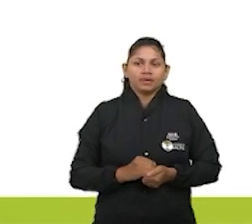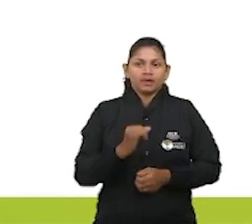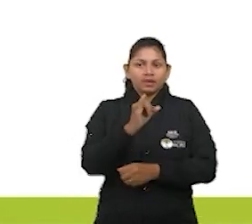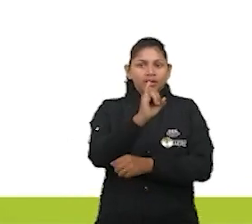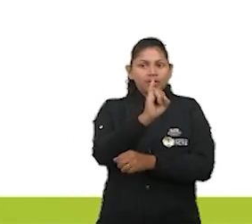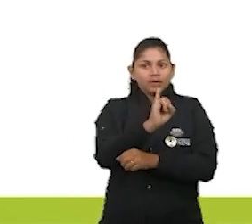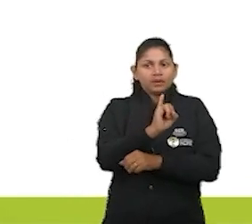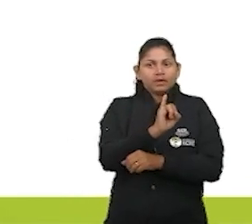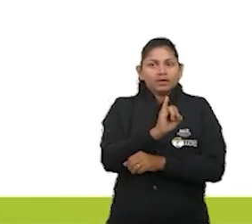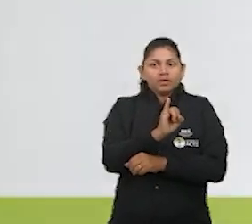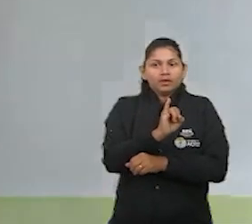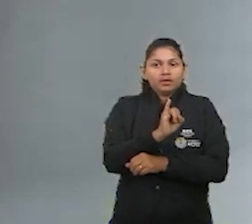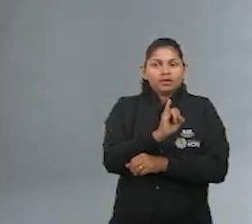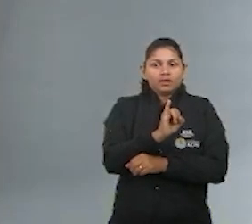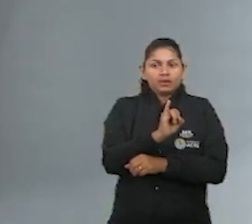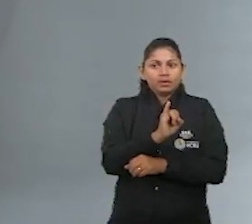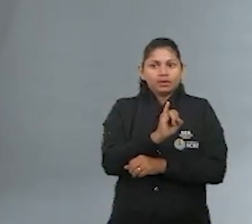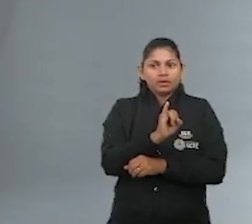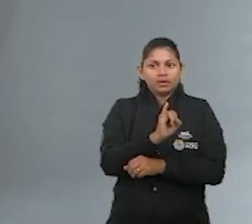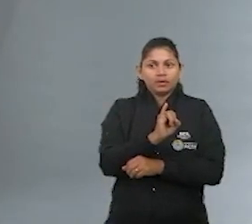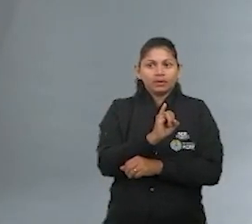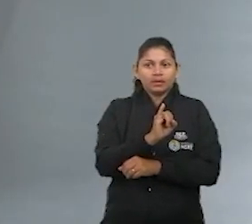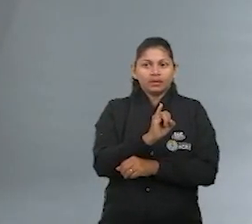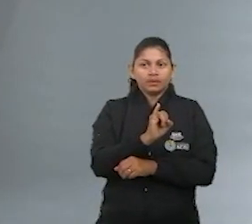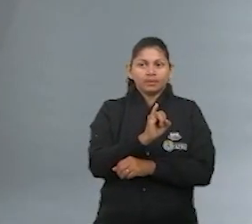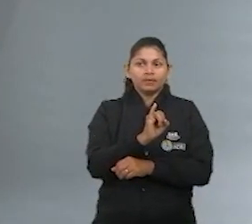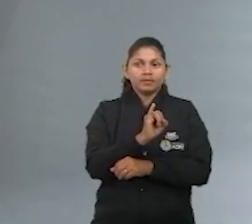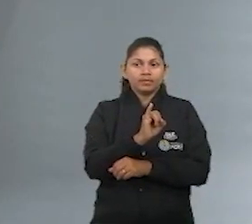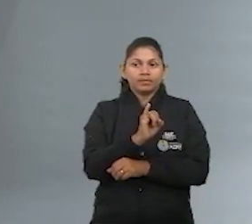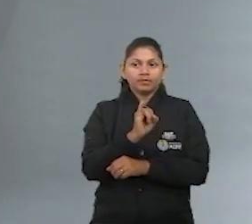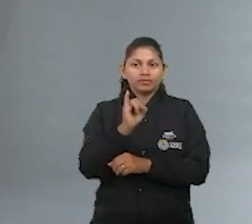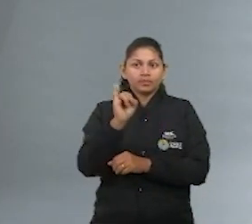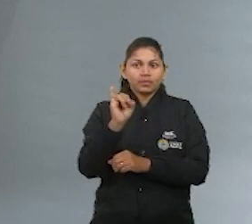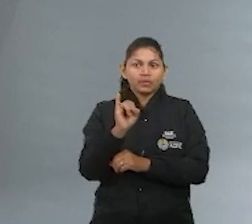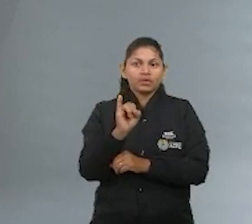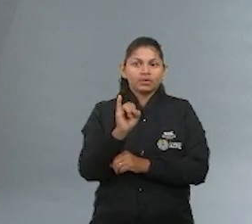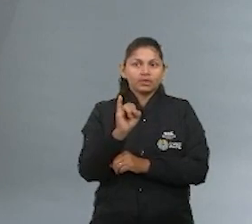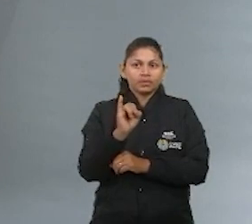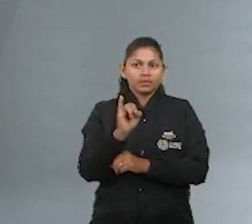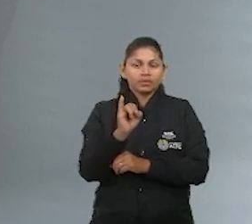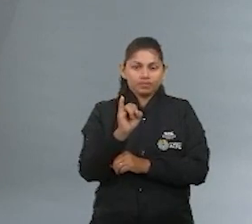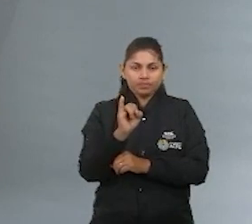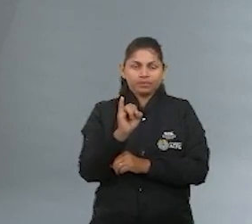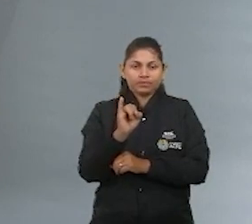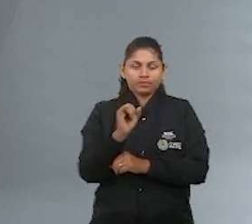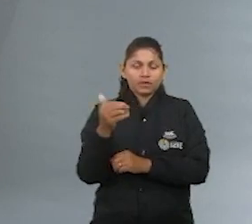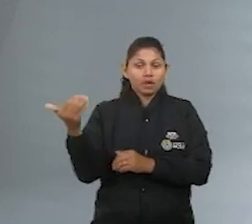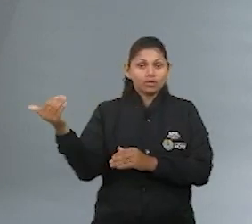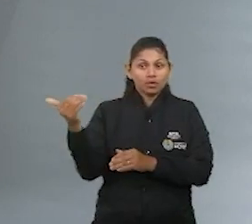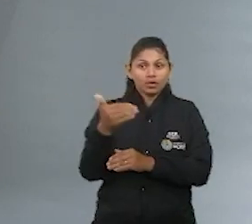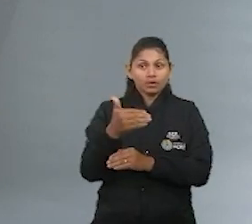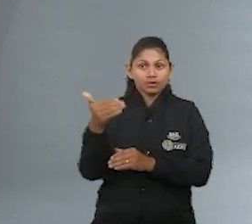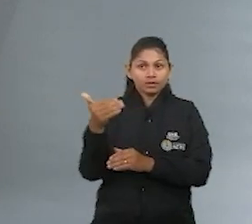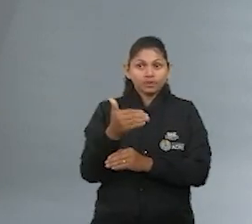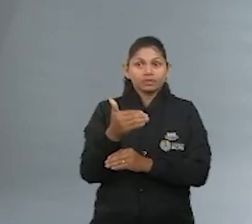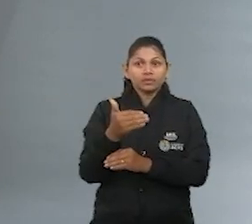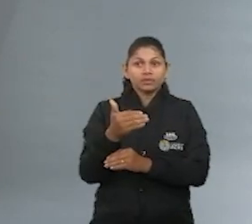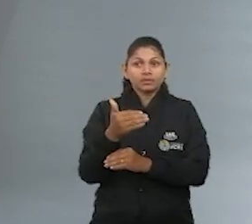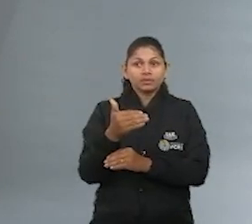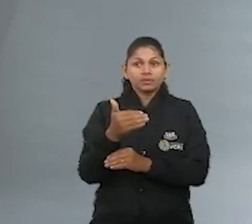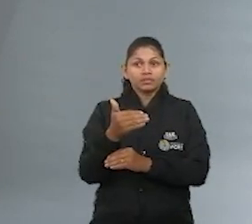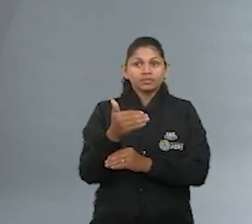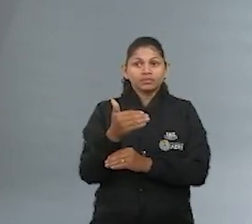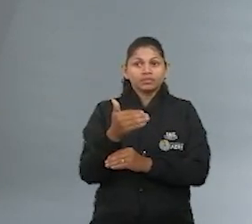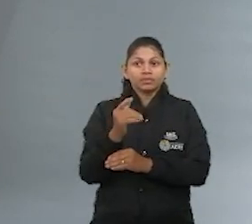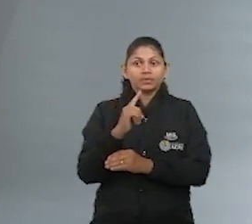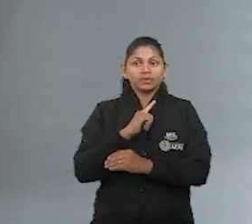ó. Ó o sentido da corrente. Ó o sentido aqui, tá vendo? E eu estou entrando para esse nó. E aí eu tenho